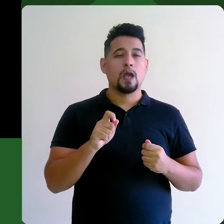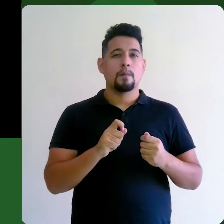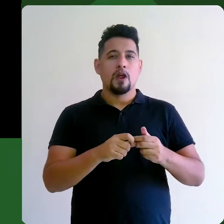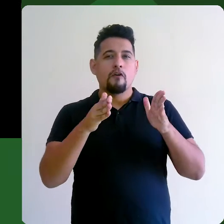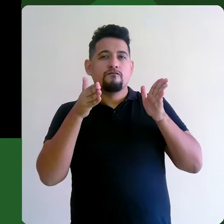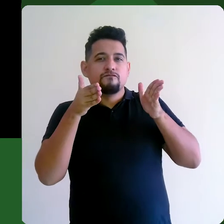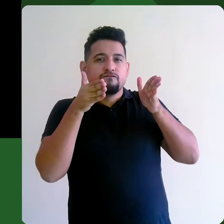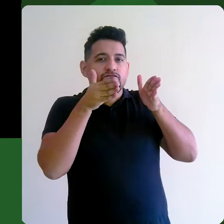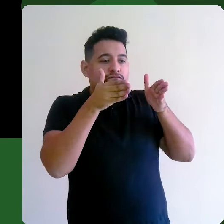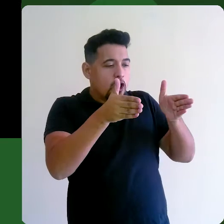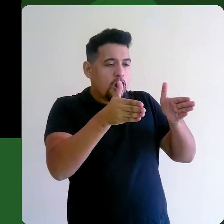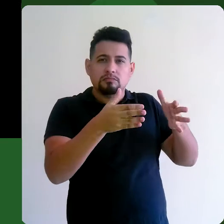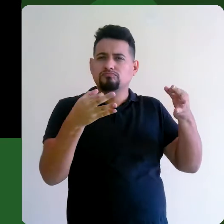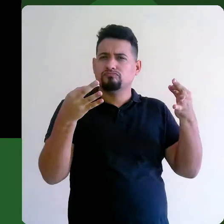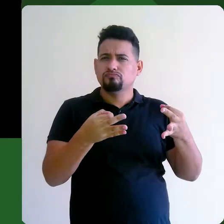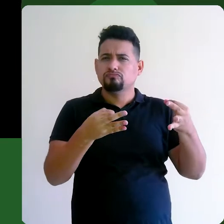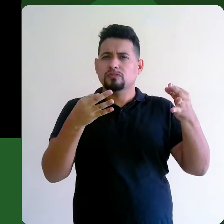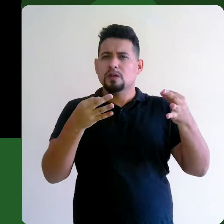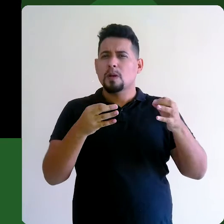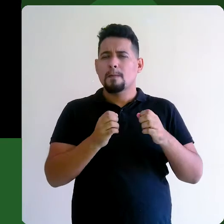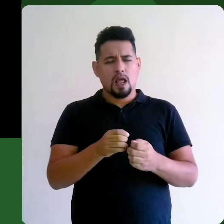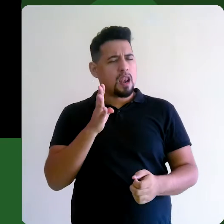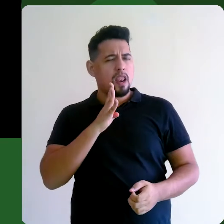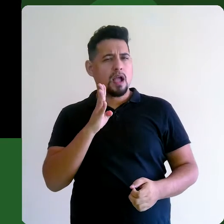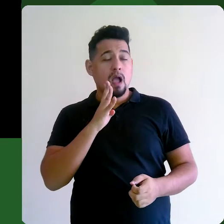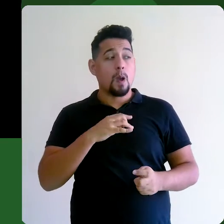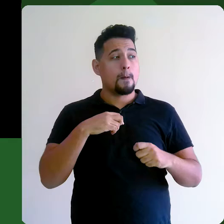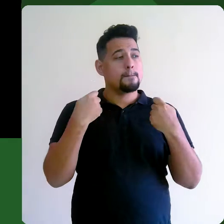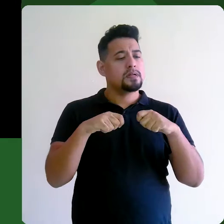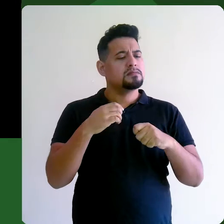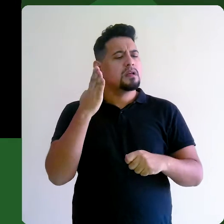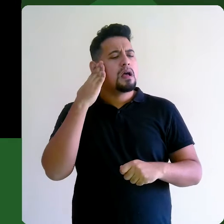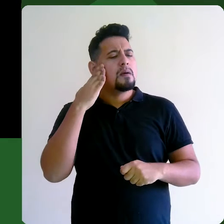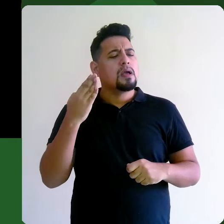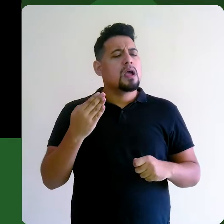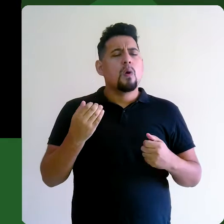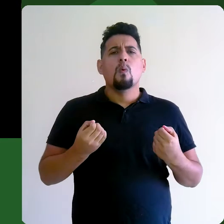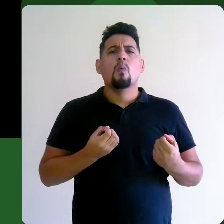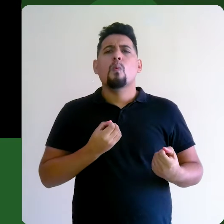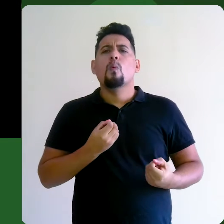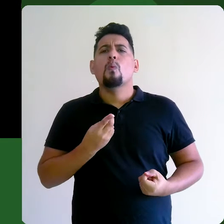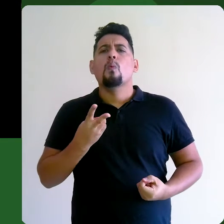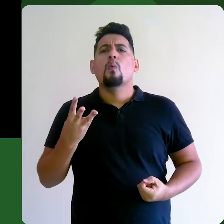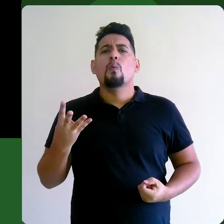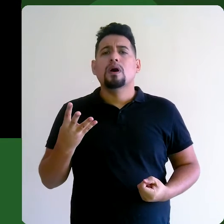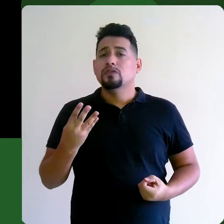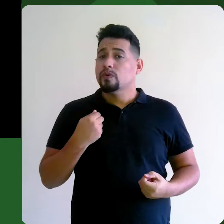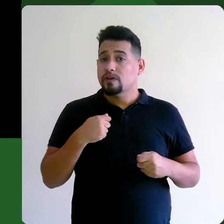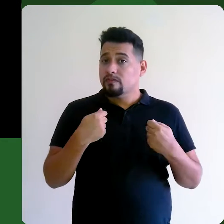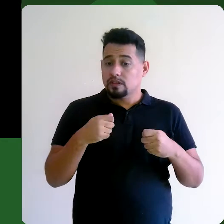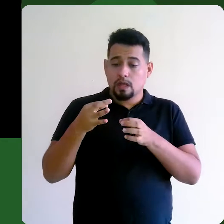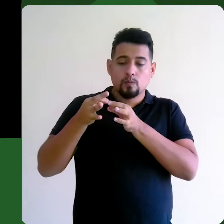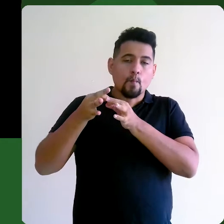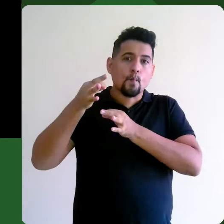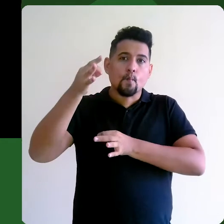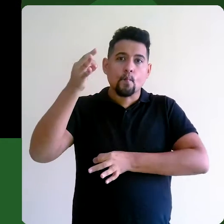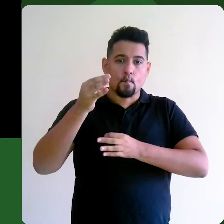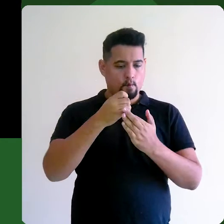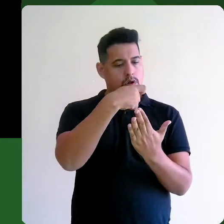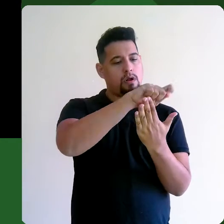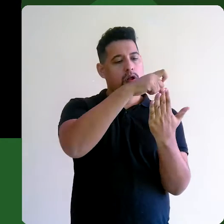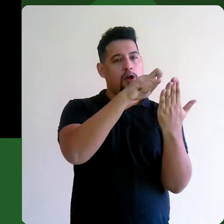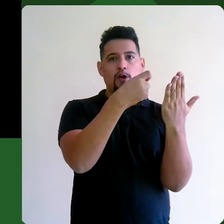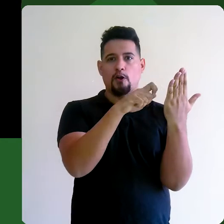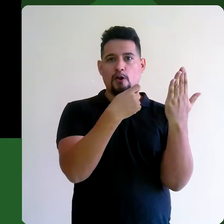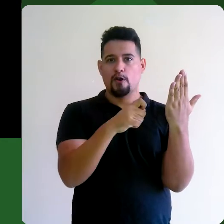é que para eu poder centralizar esse croquis aqui, deixar ele de uma forma bem bacana, eu preciso saber quanto eu vou ter de medida